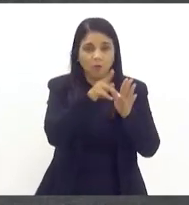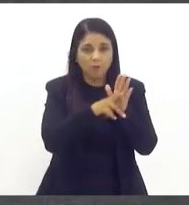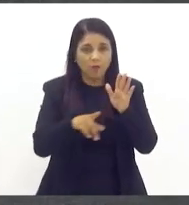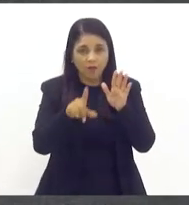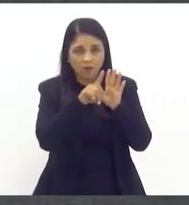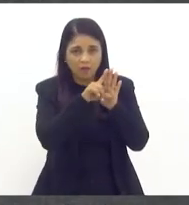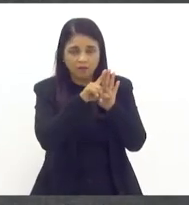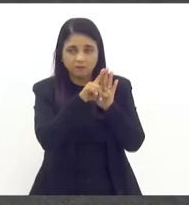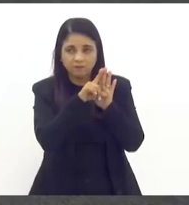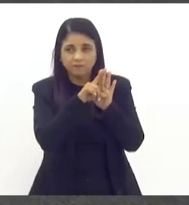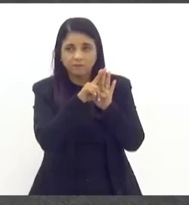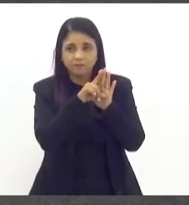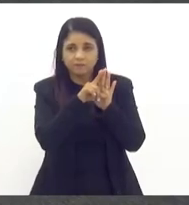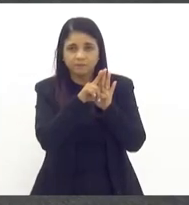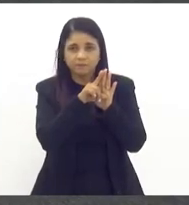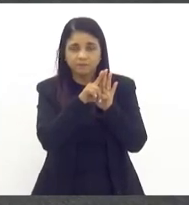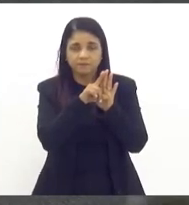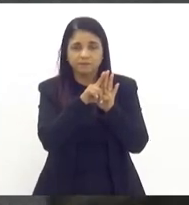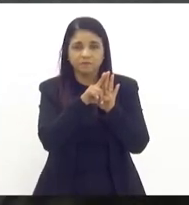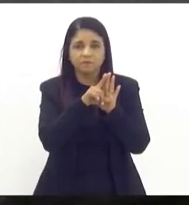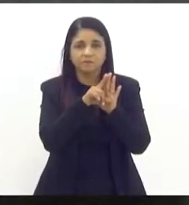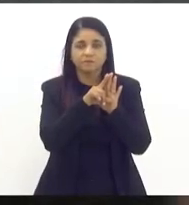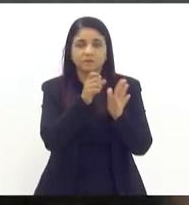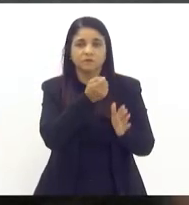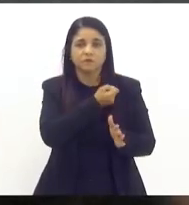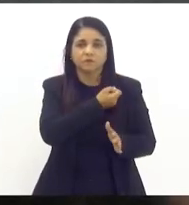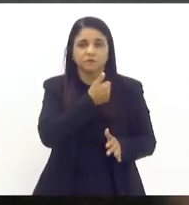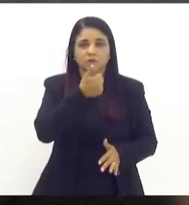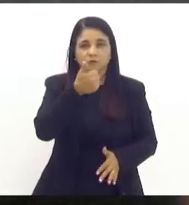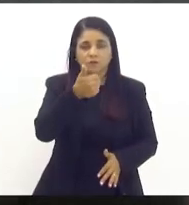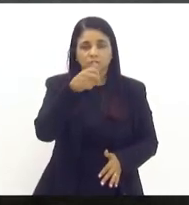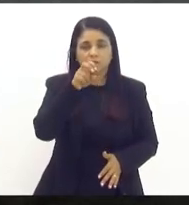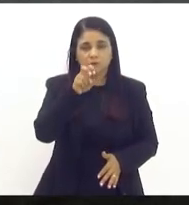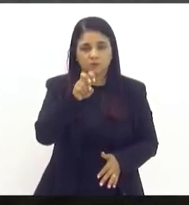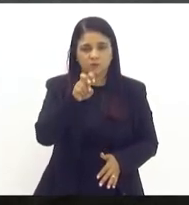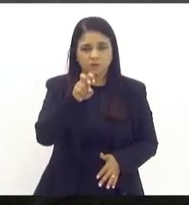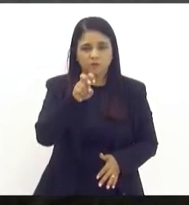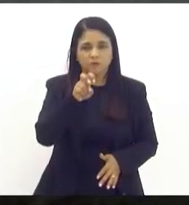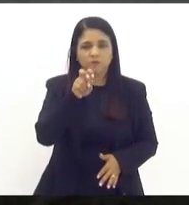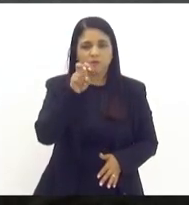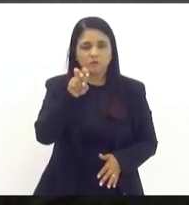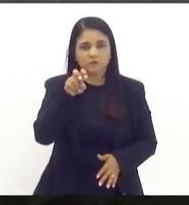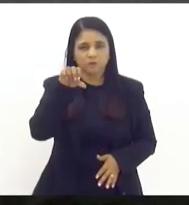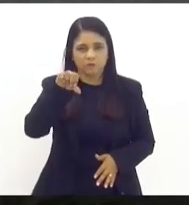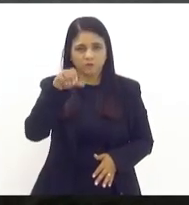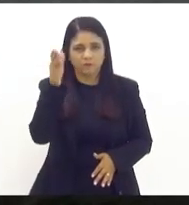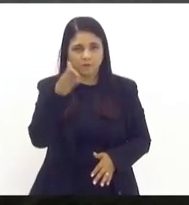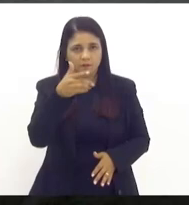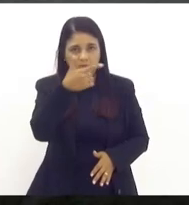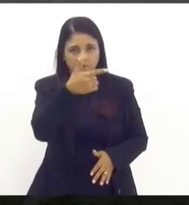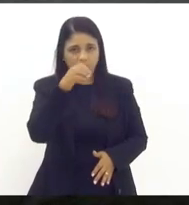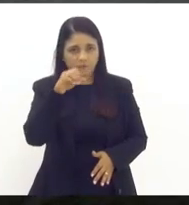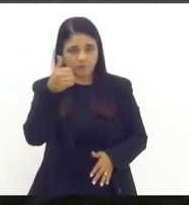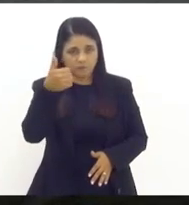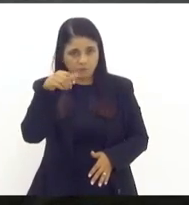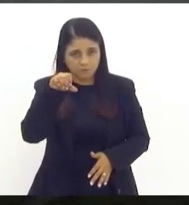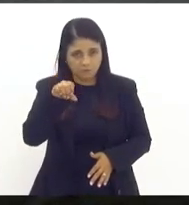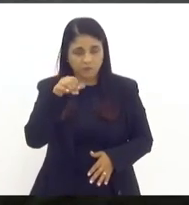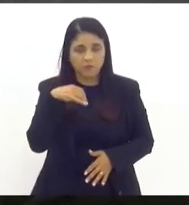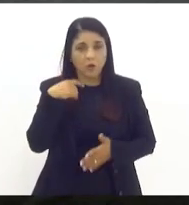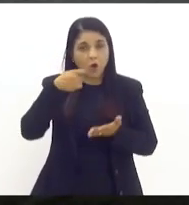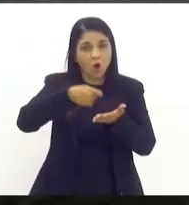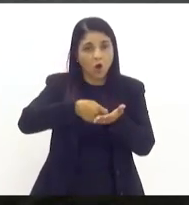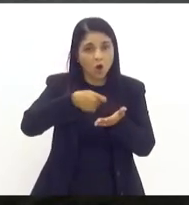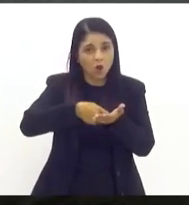é o projeto de lei número 1559/2019 né que fala a sobre a